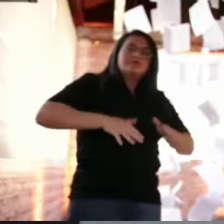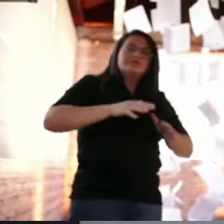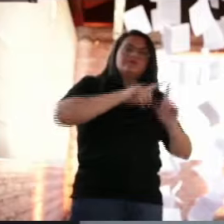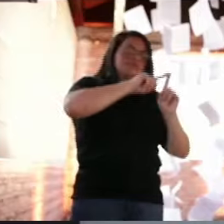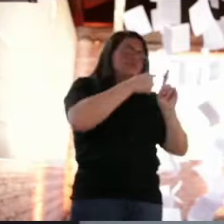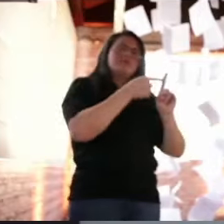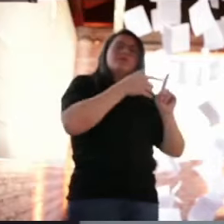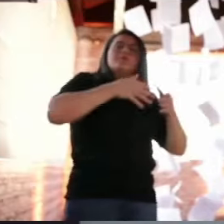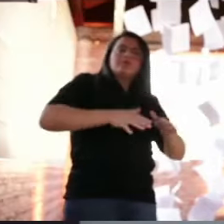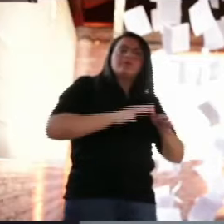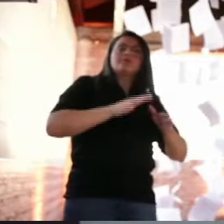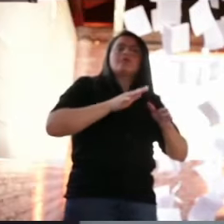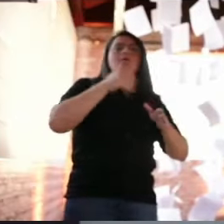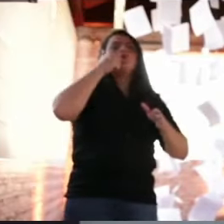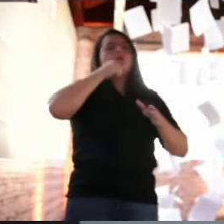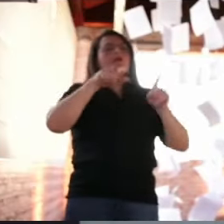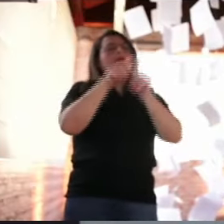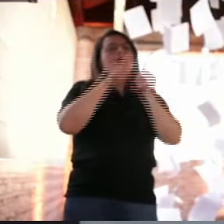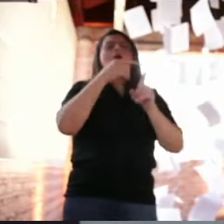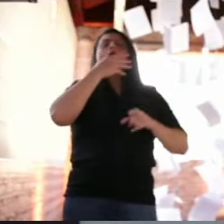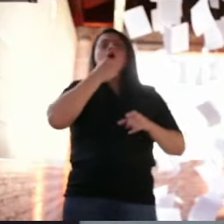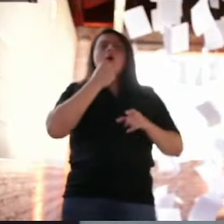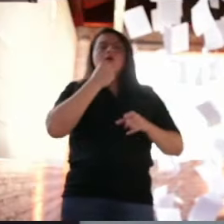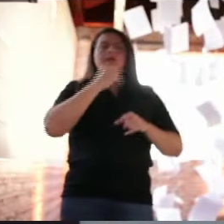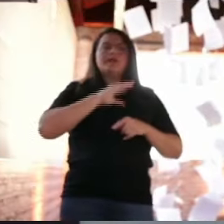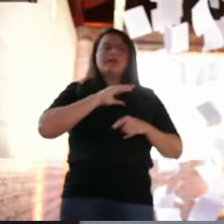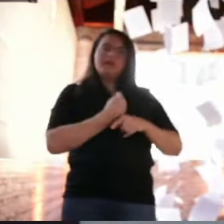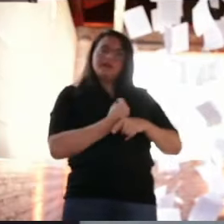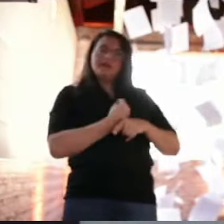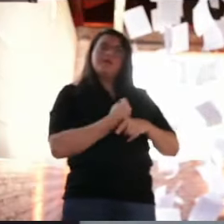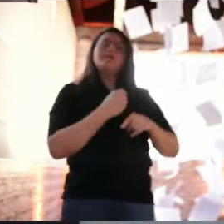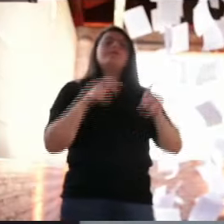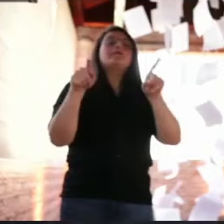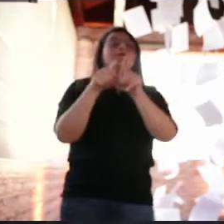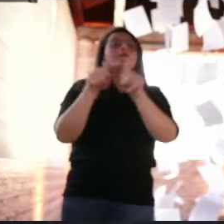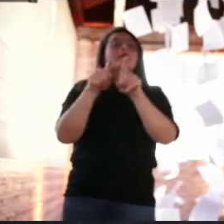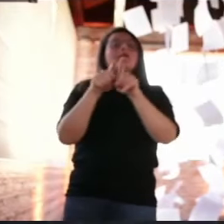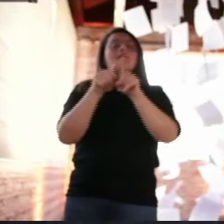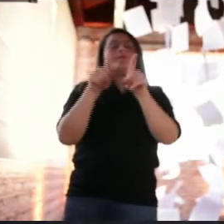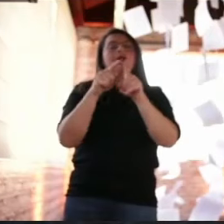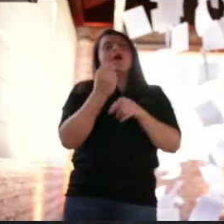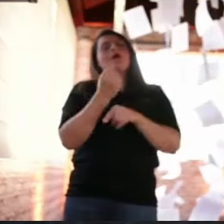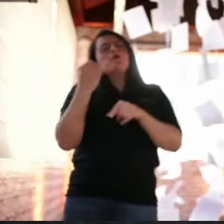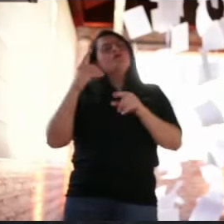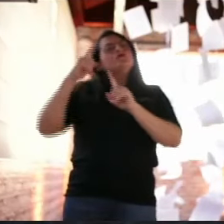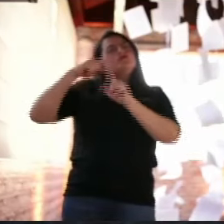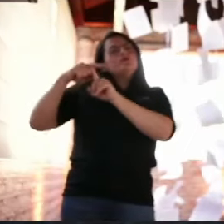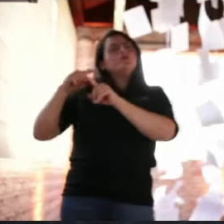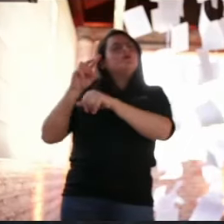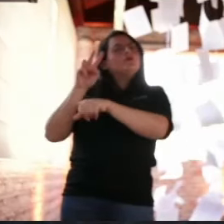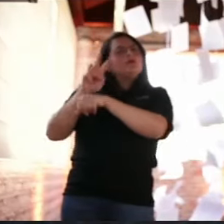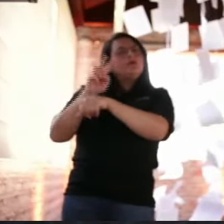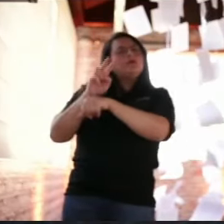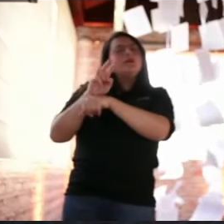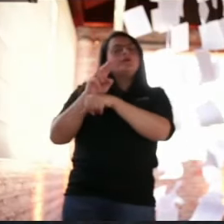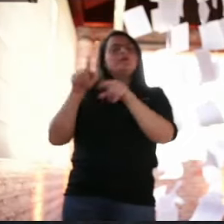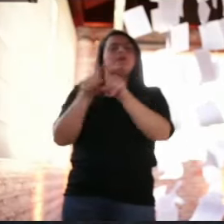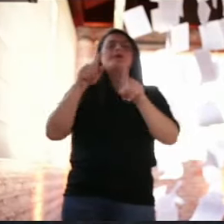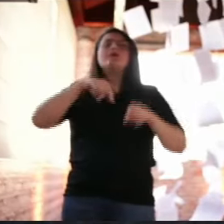e homens trans até um tipo de cuidado até a gente